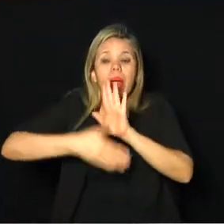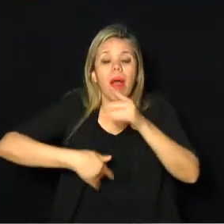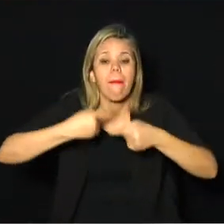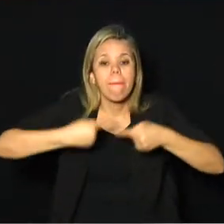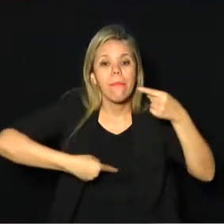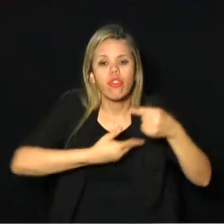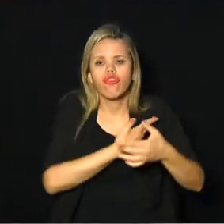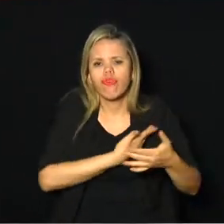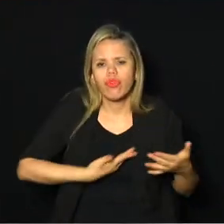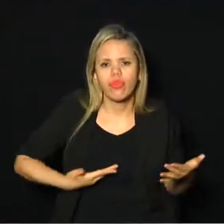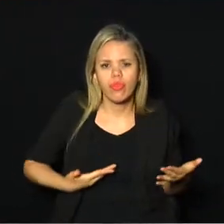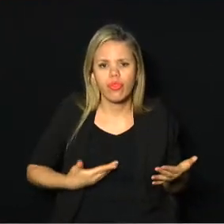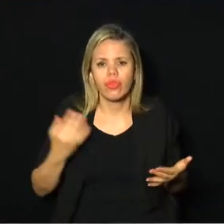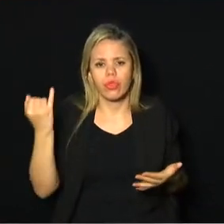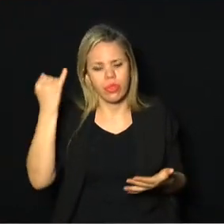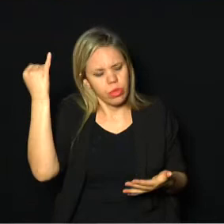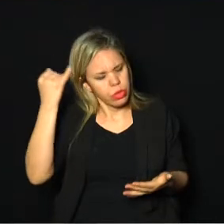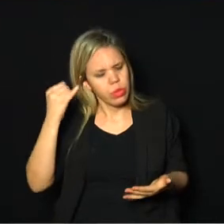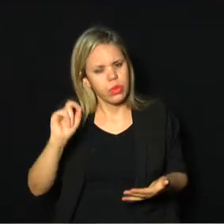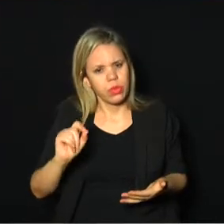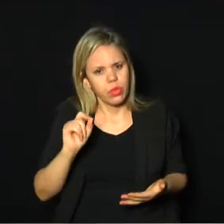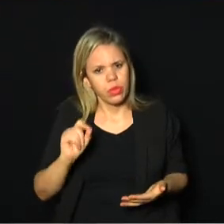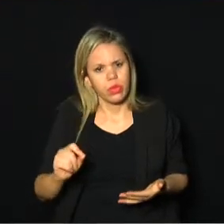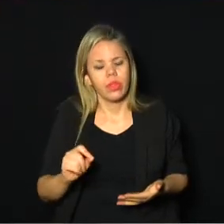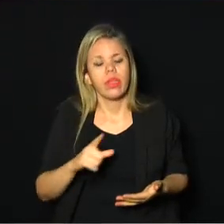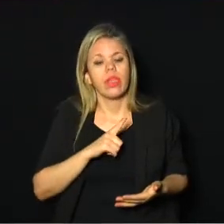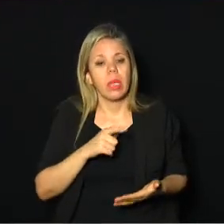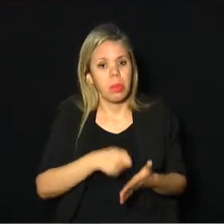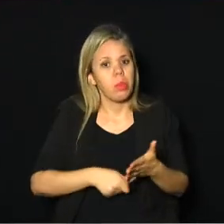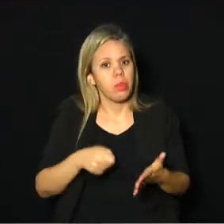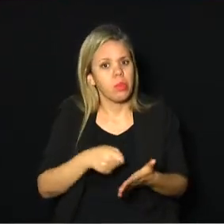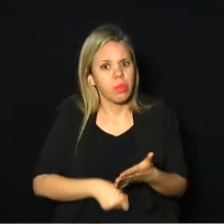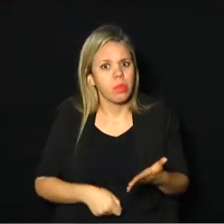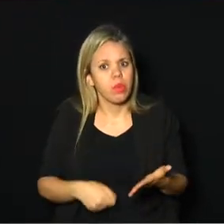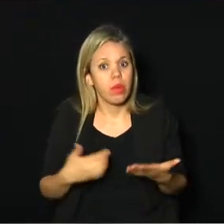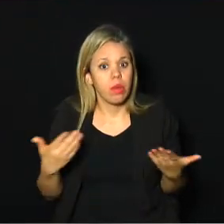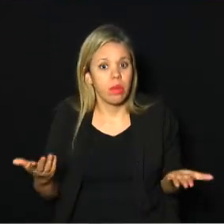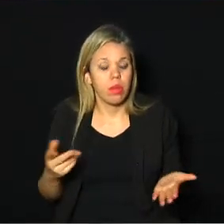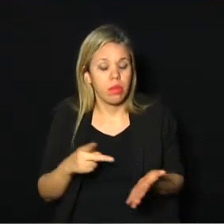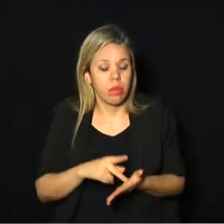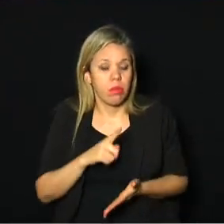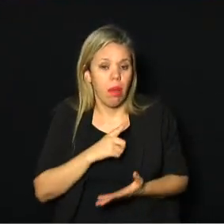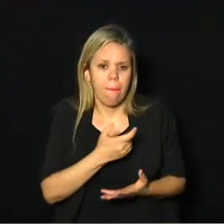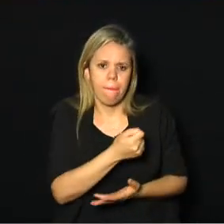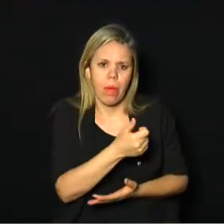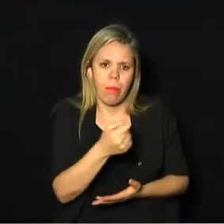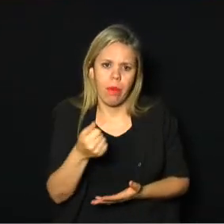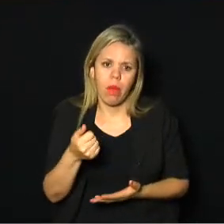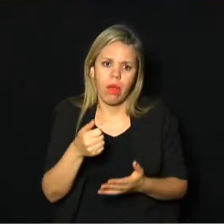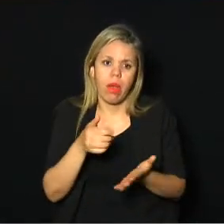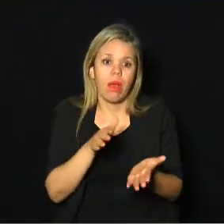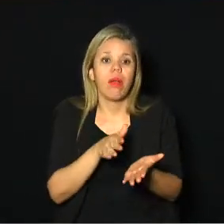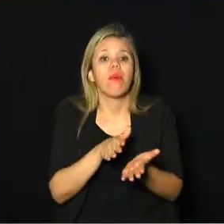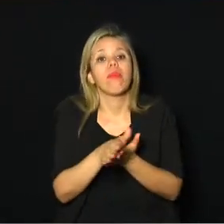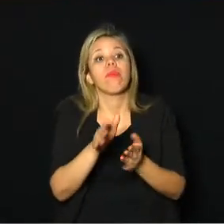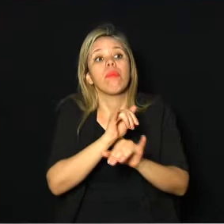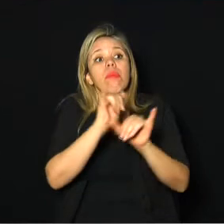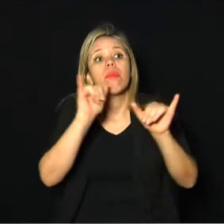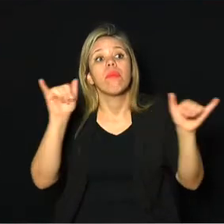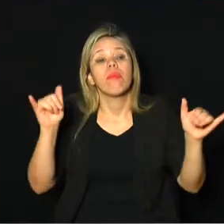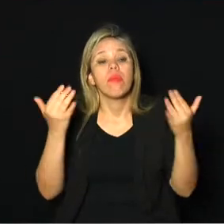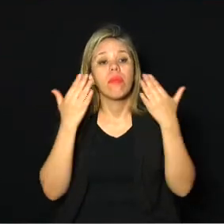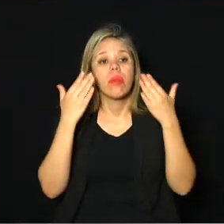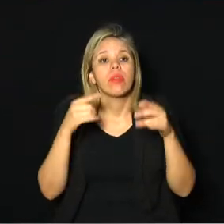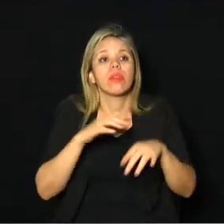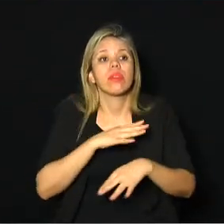e os dados são super importantes para quem formula a política pública. Né? Então, a gente está tendo pouca publicidade. Nós, aqui em Campinas,